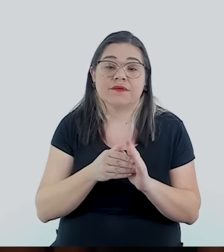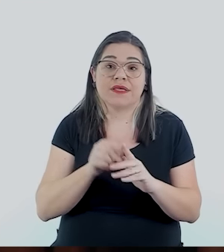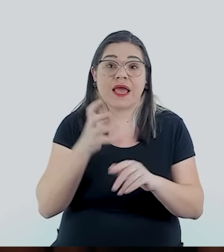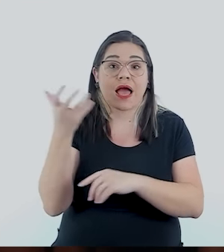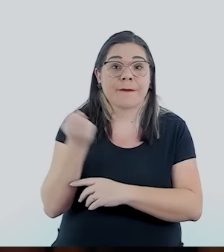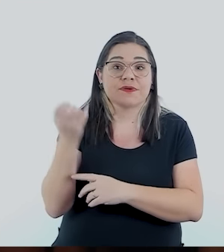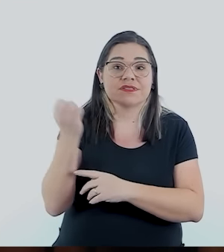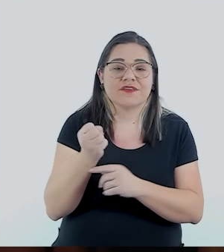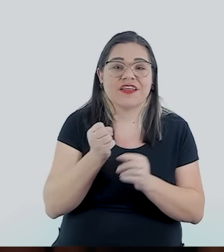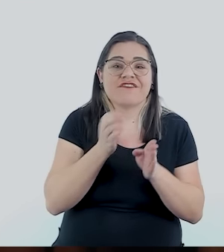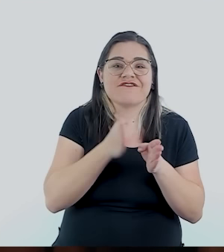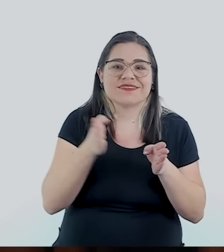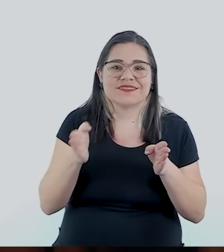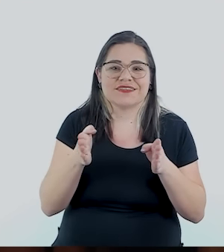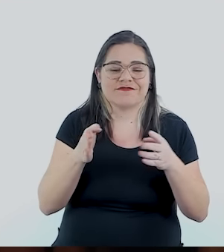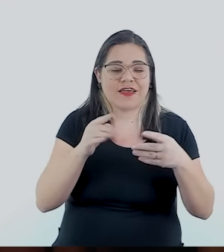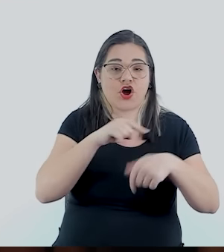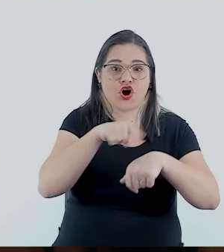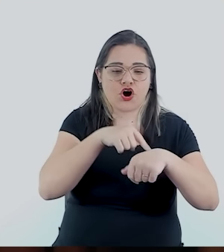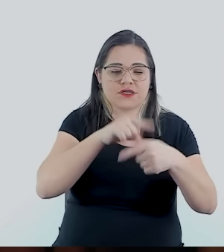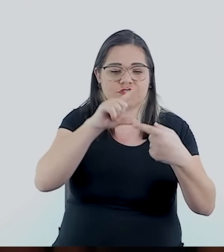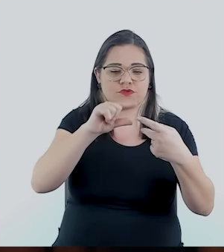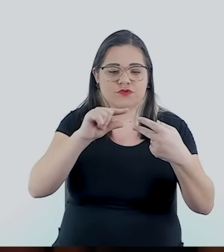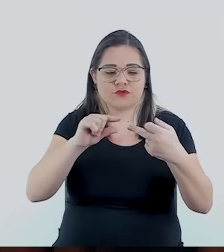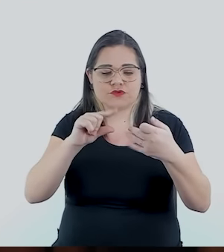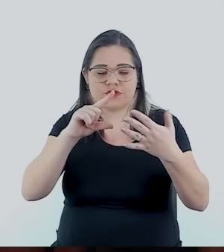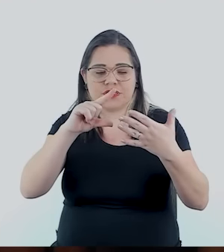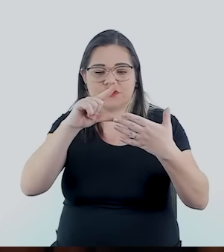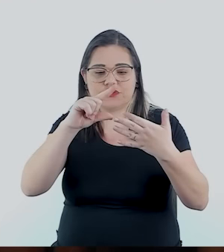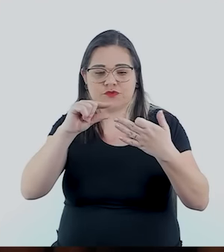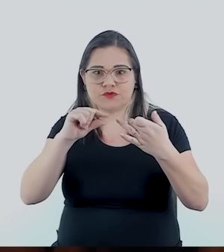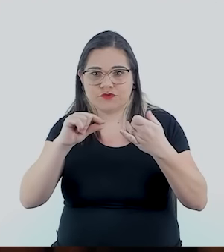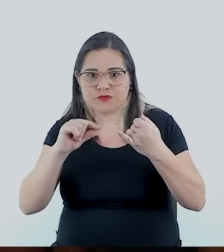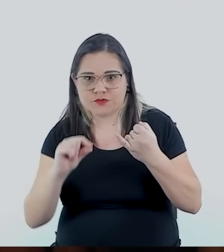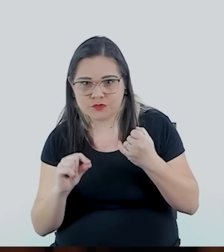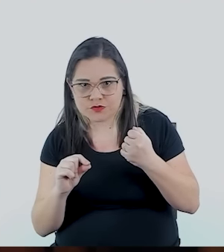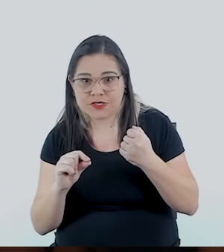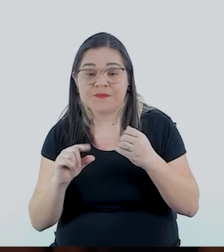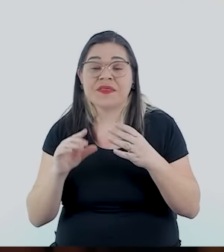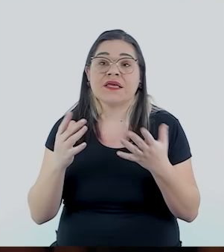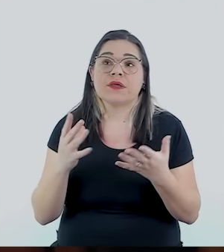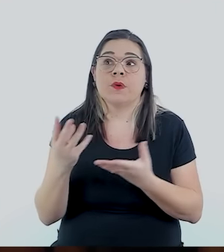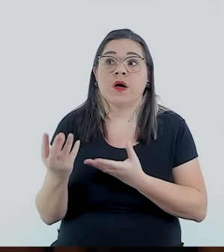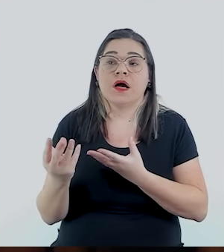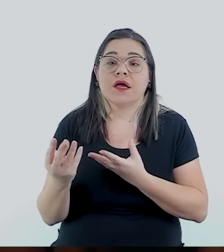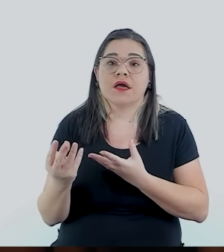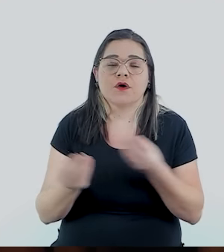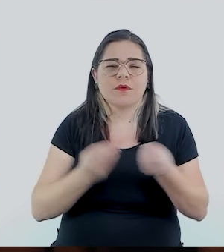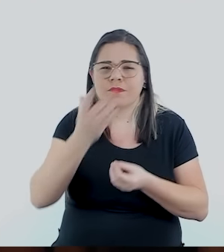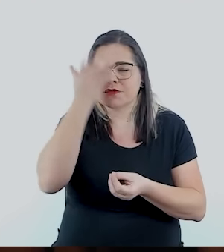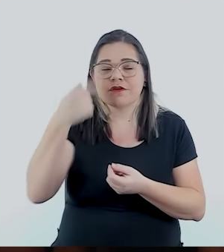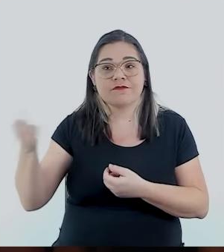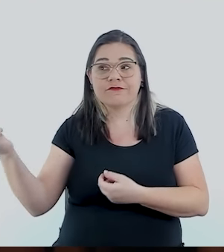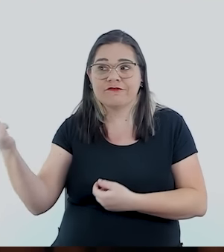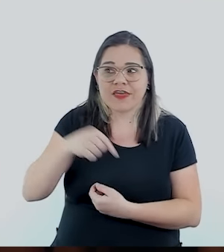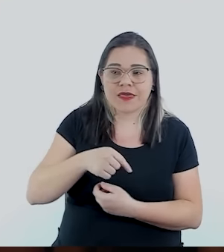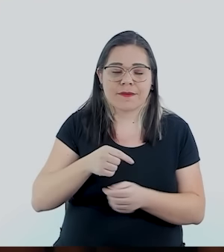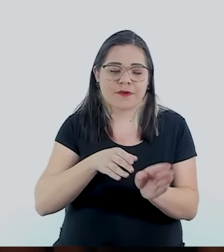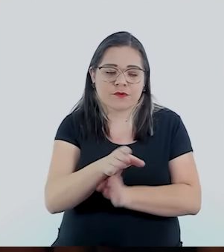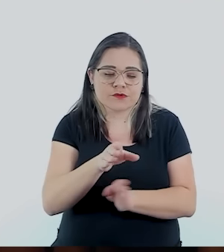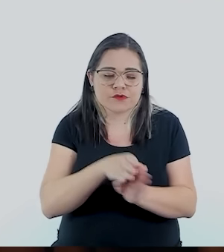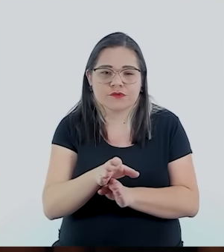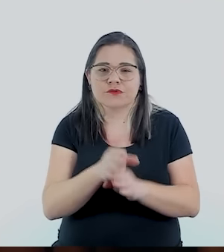tem o a pessoa continua lá como um consultor né muitas se olhar para gig Economy Como que essa pessoa pode de vez em quando vir aqui dar uma